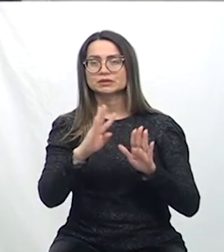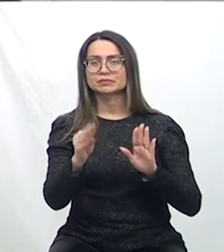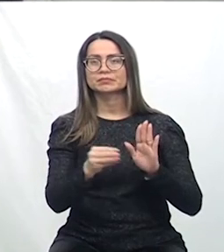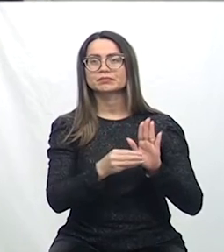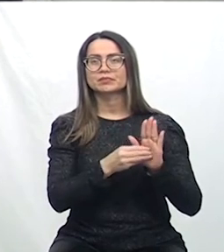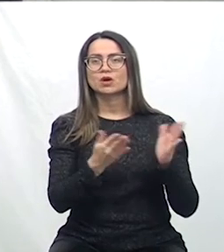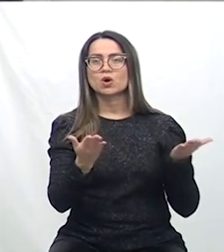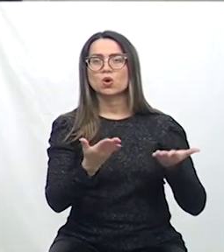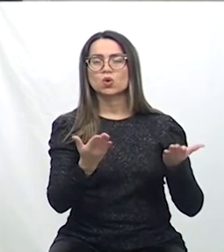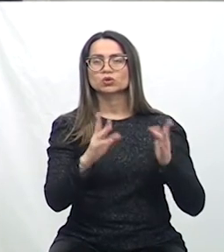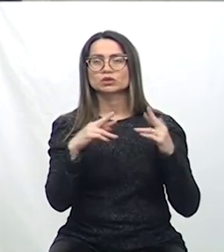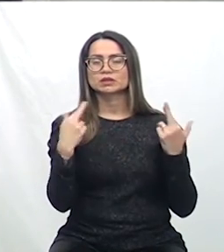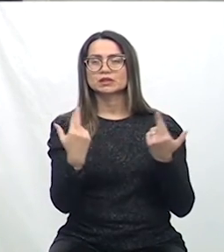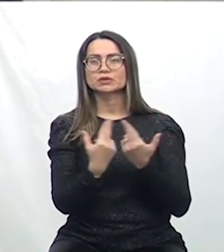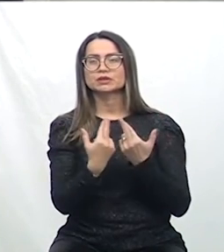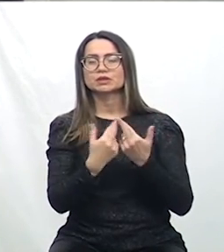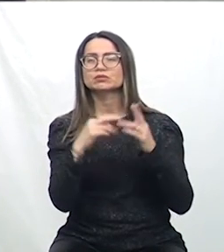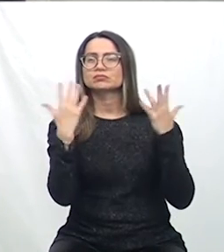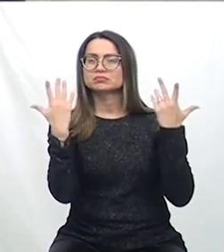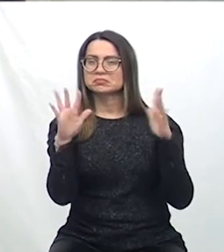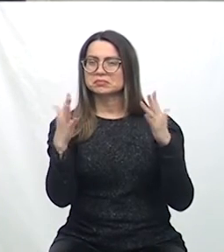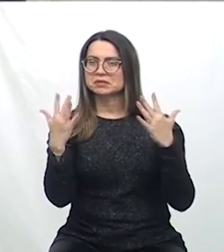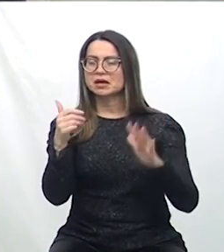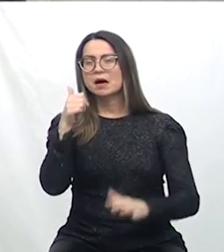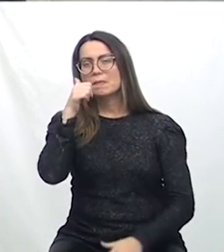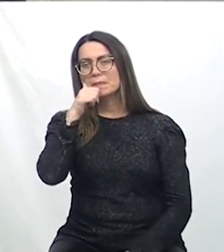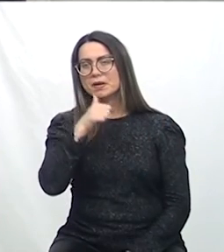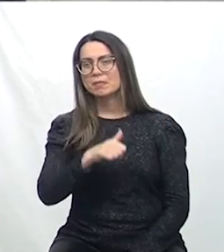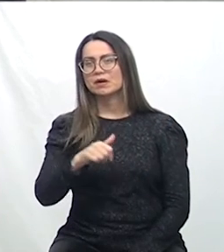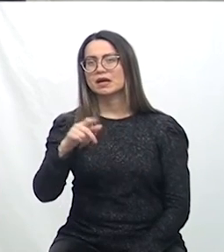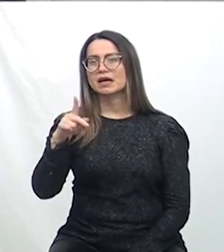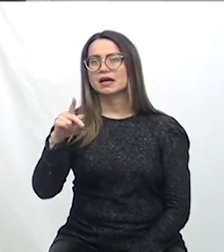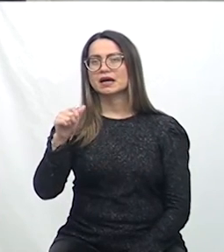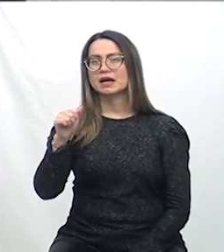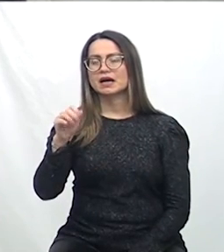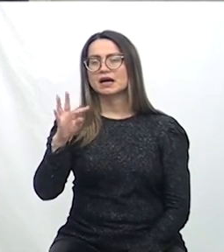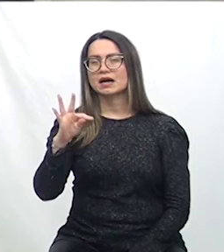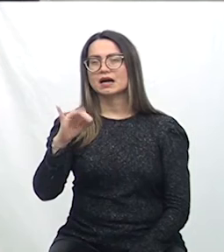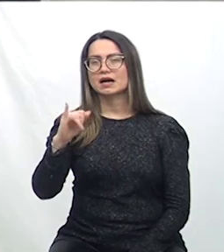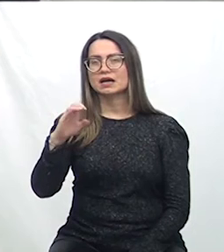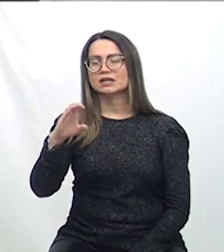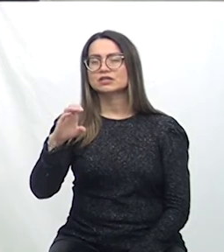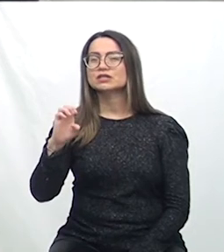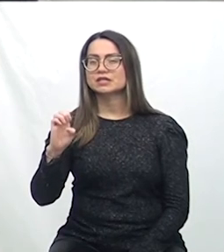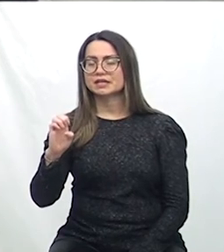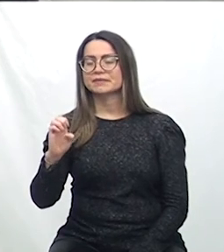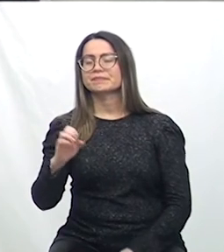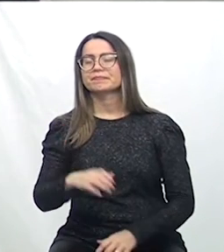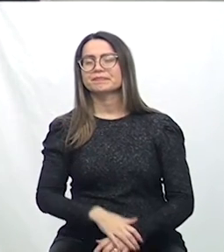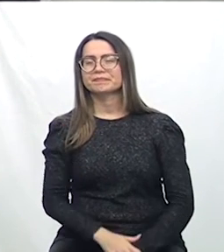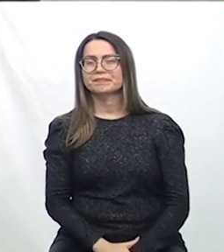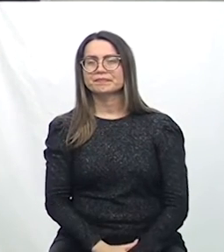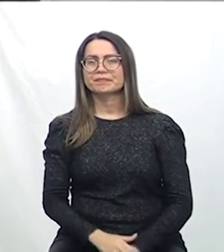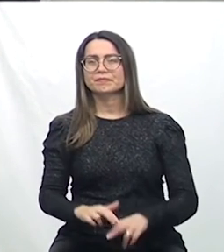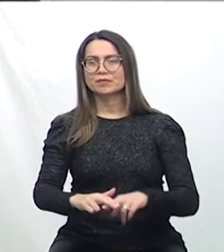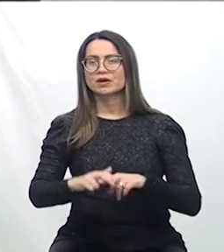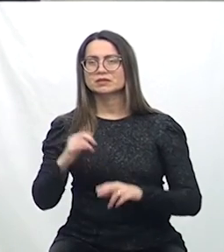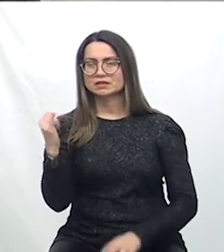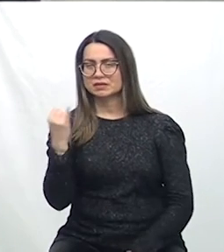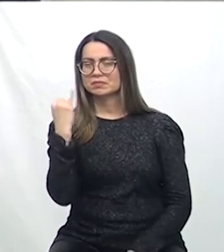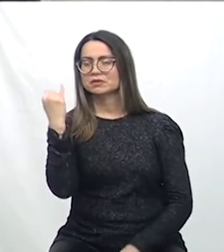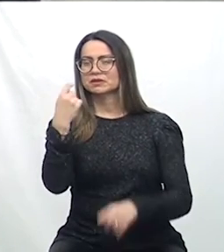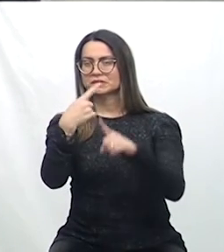desta sessão legislativa, moção de aplauso ao enxadrista Katia Goulart Librelato pelo passo importante em busca do título